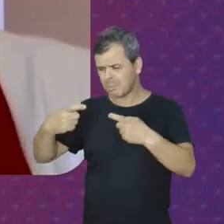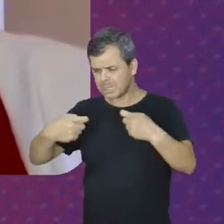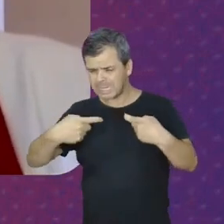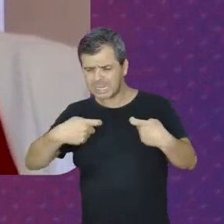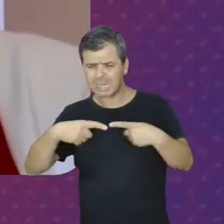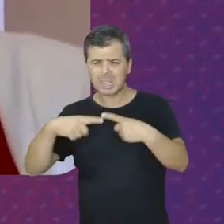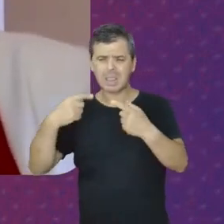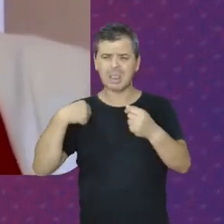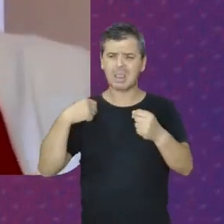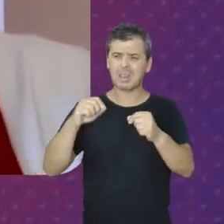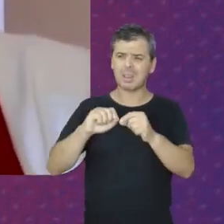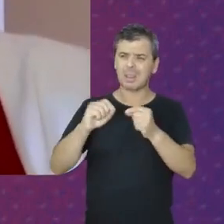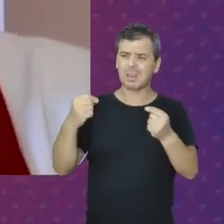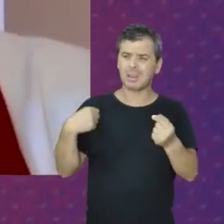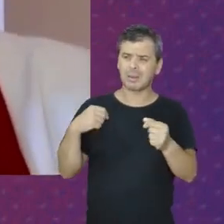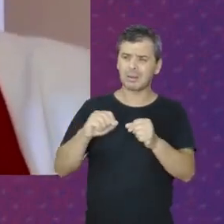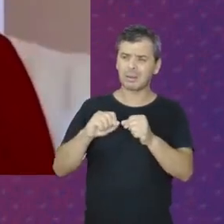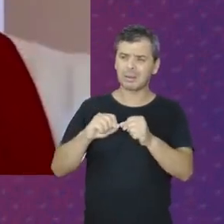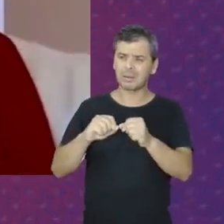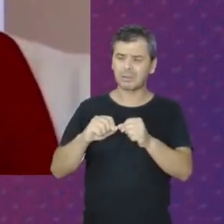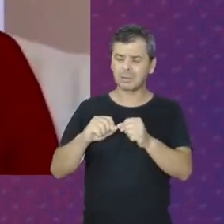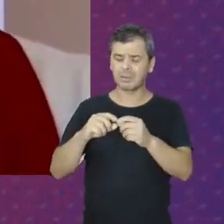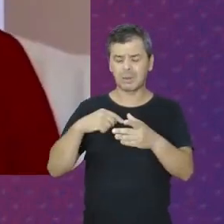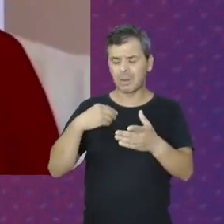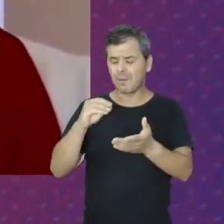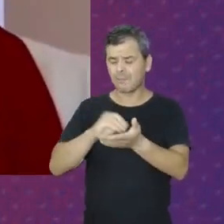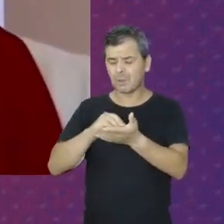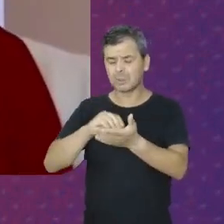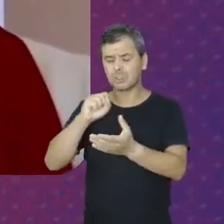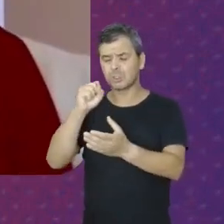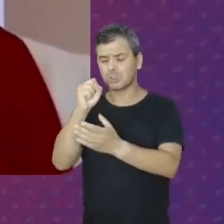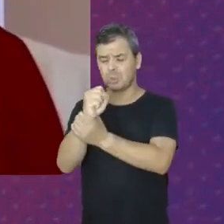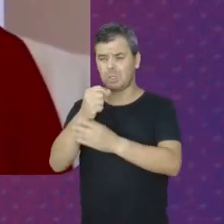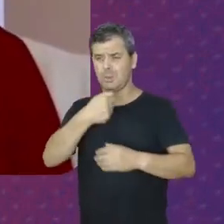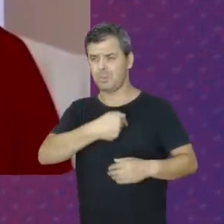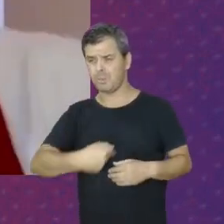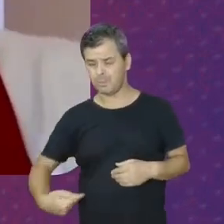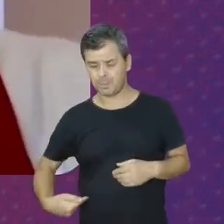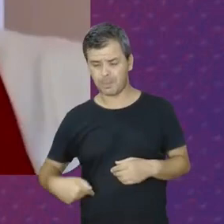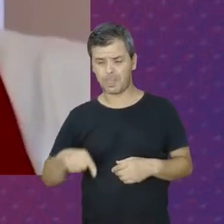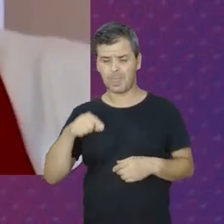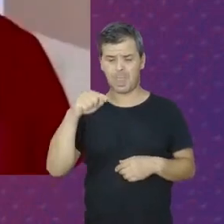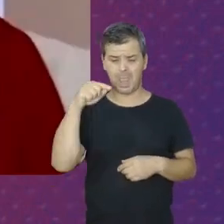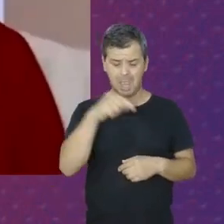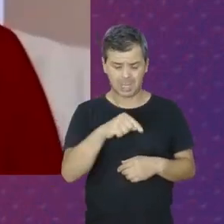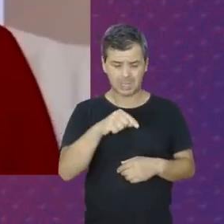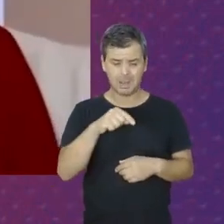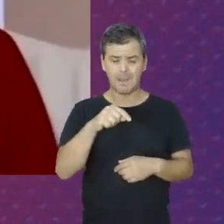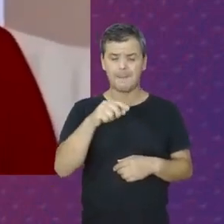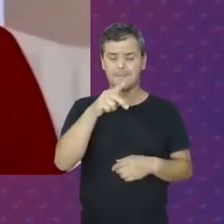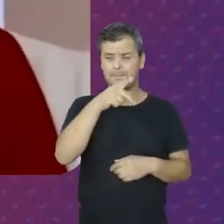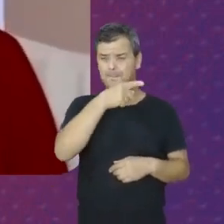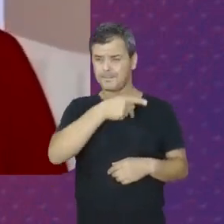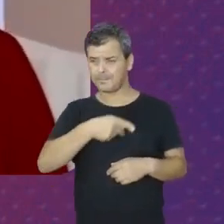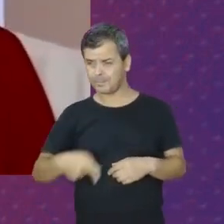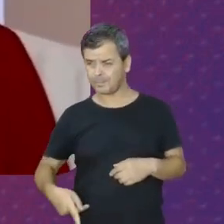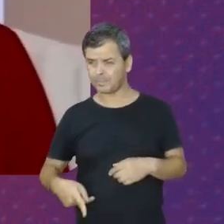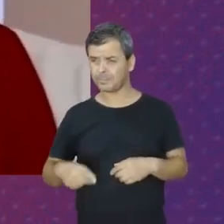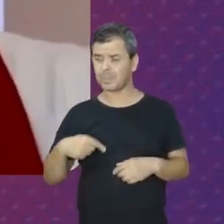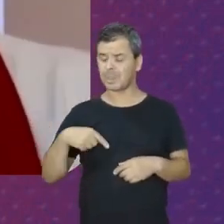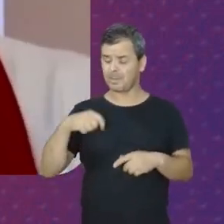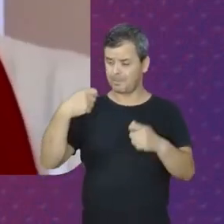por essa insegurança pública. Então, este presidente que falou que